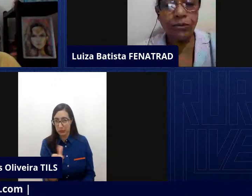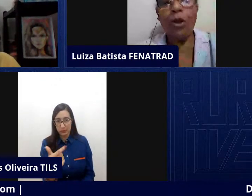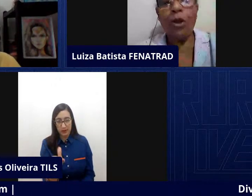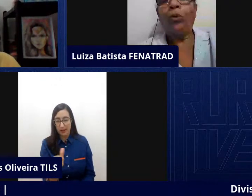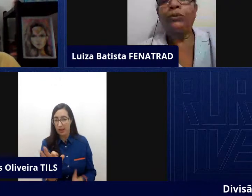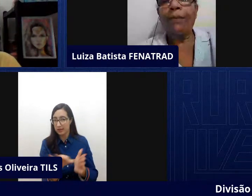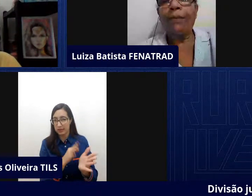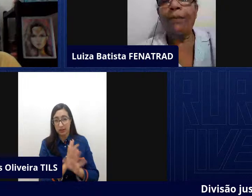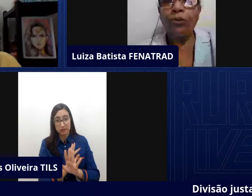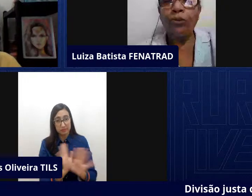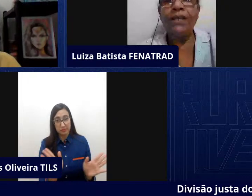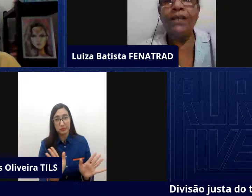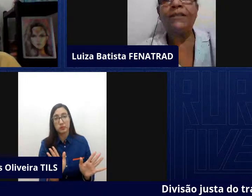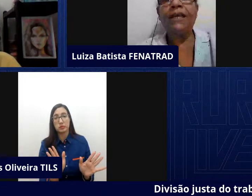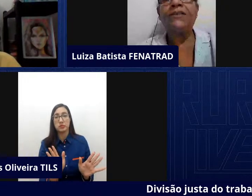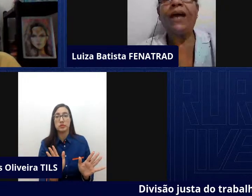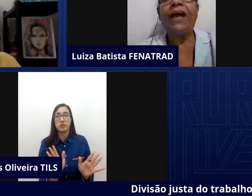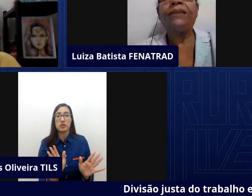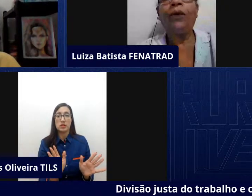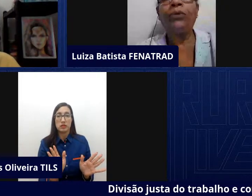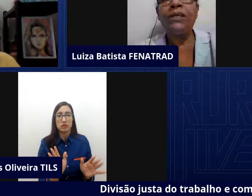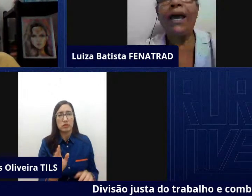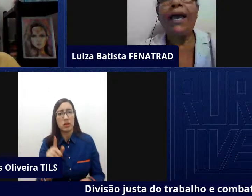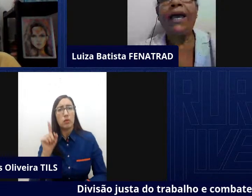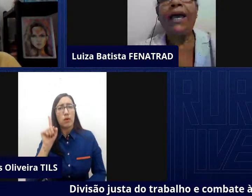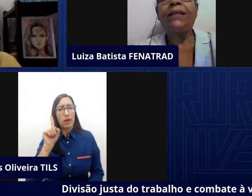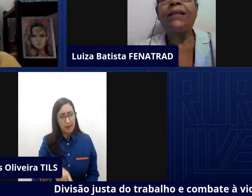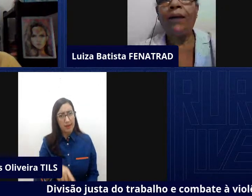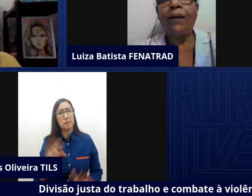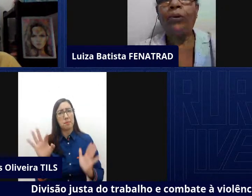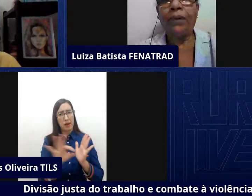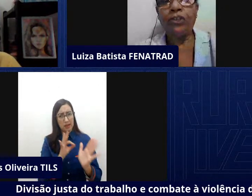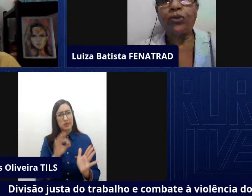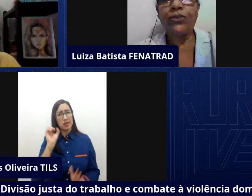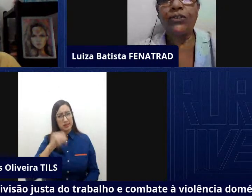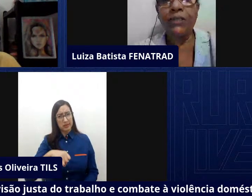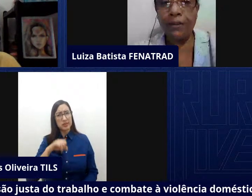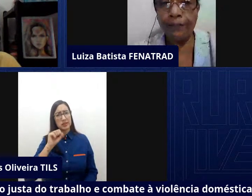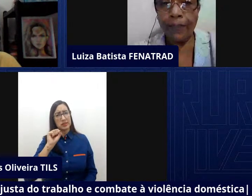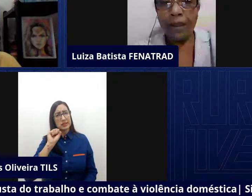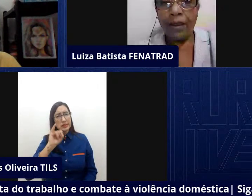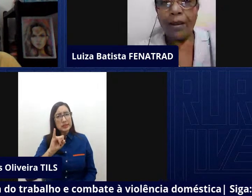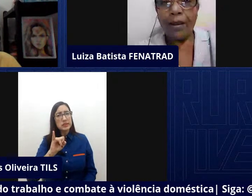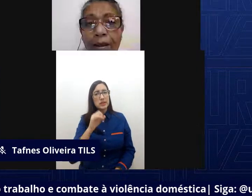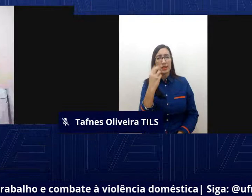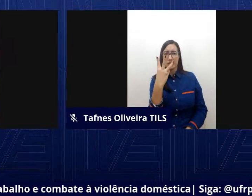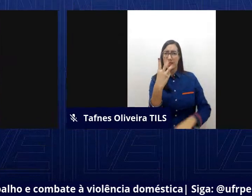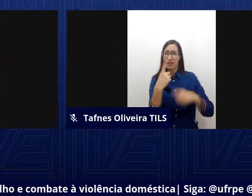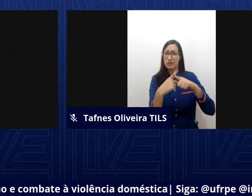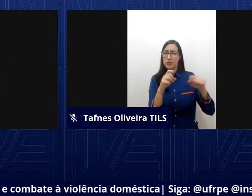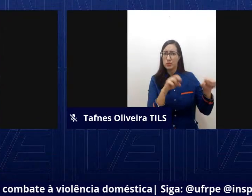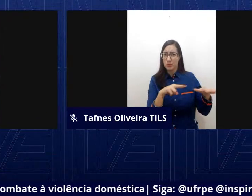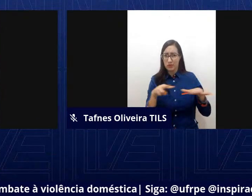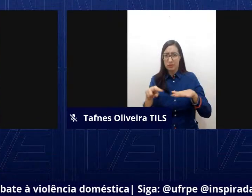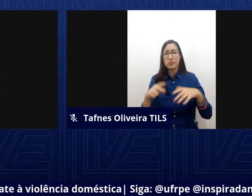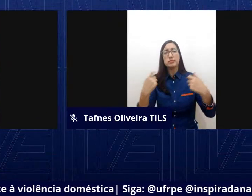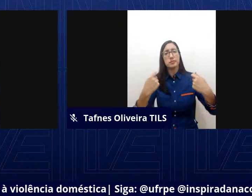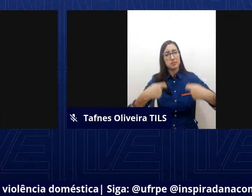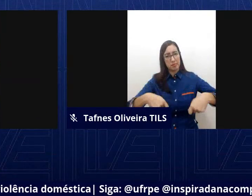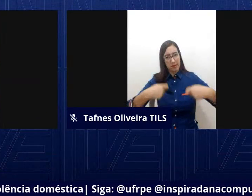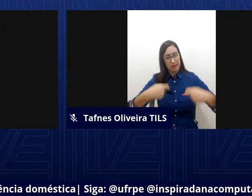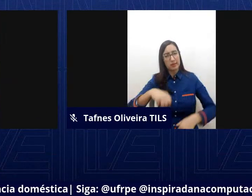realizando um trabalho numa residência, até um dia é trabalho doméstico, sim. A pessoa está realizando um